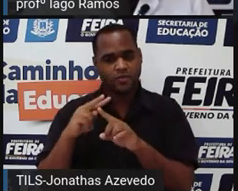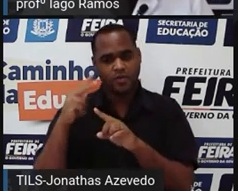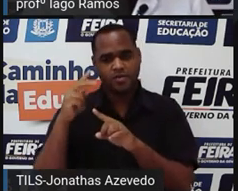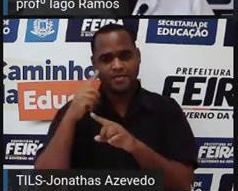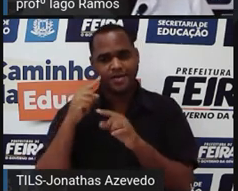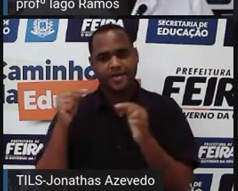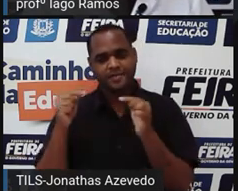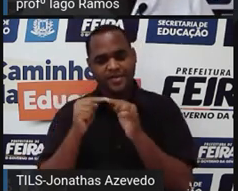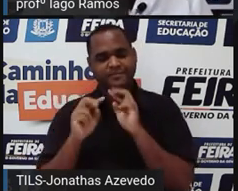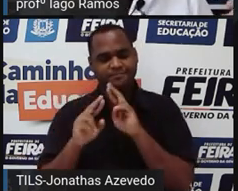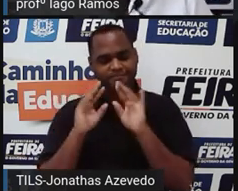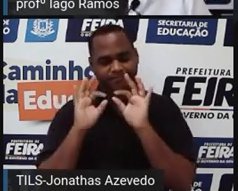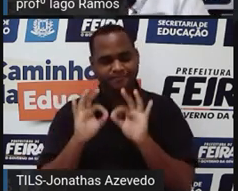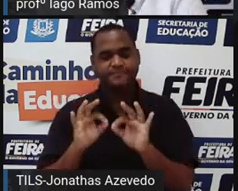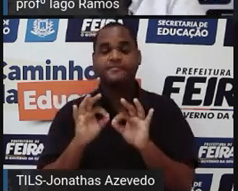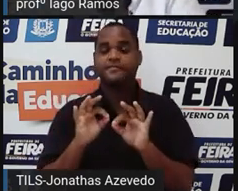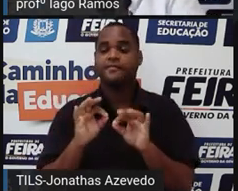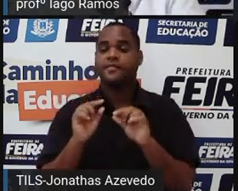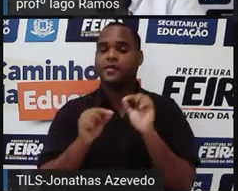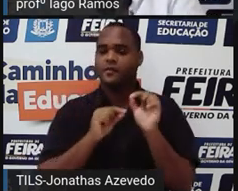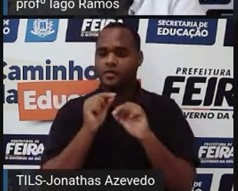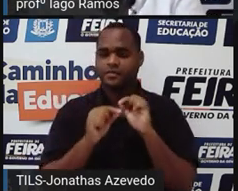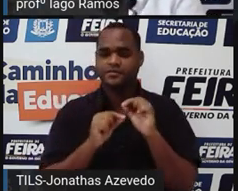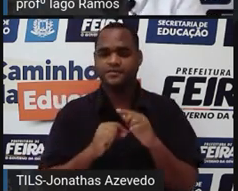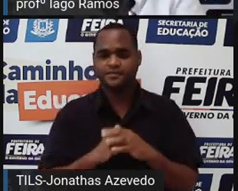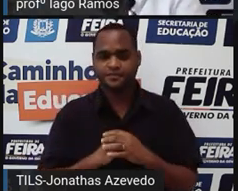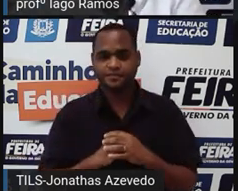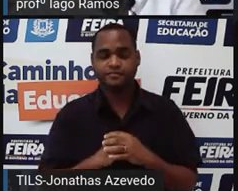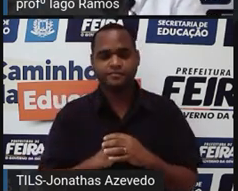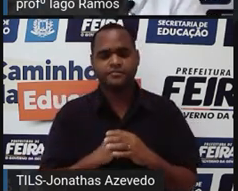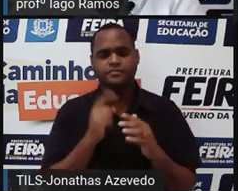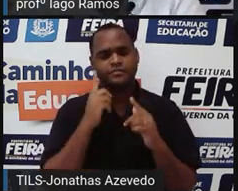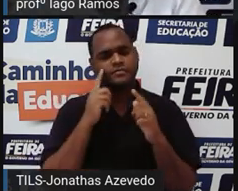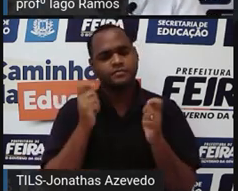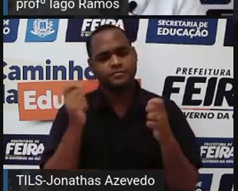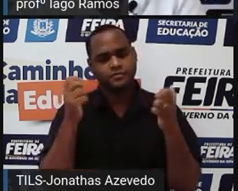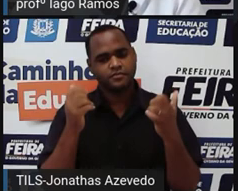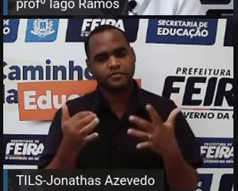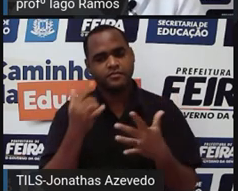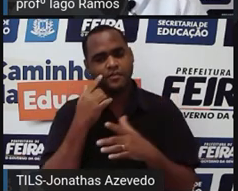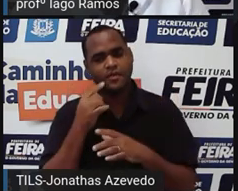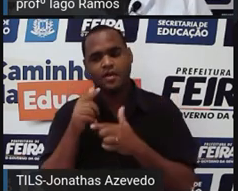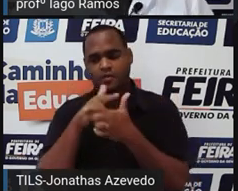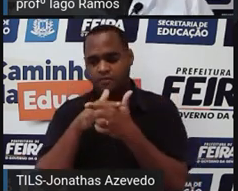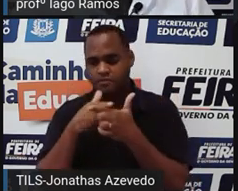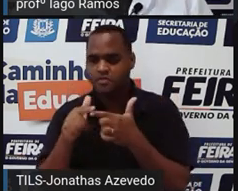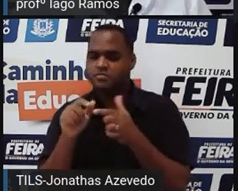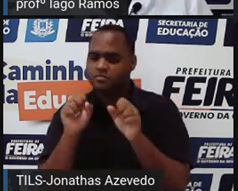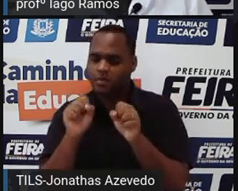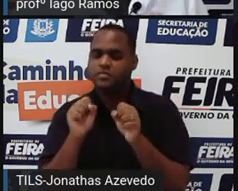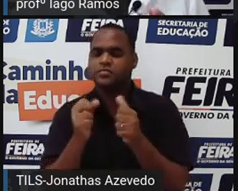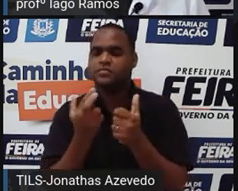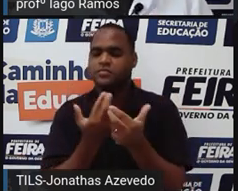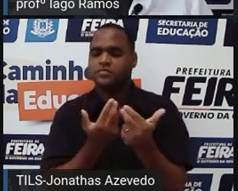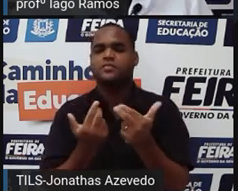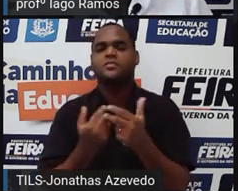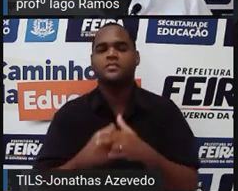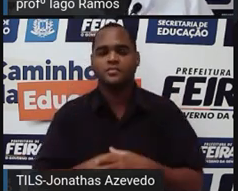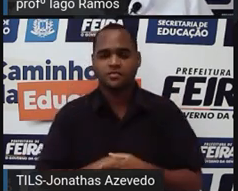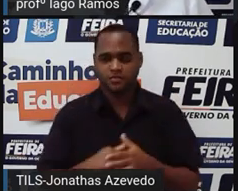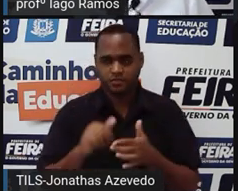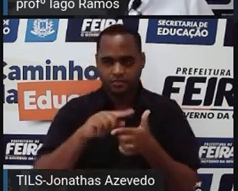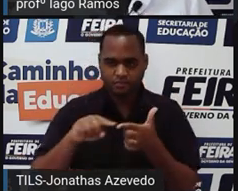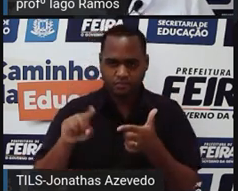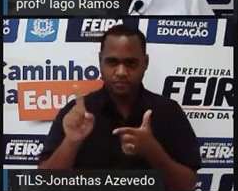vai ter o mesmo expoente, aí eu uso a propriedade da divisão para o mesmo expoente. Pode ser feito assim, não tem